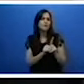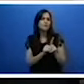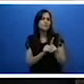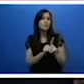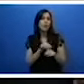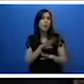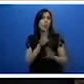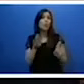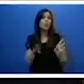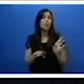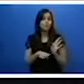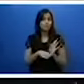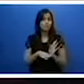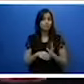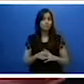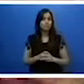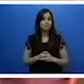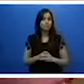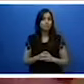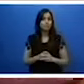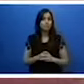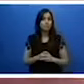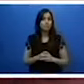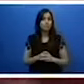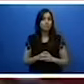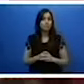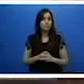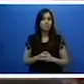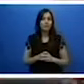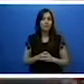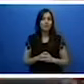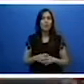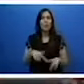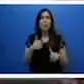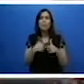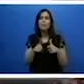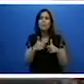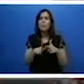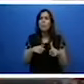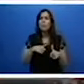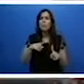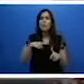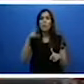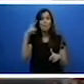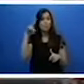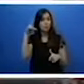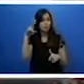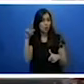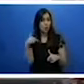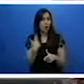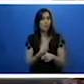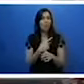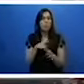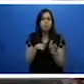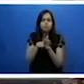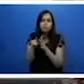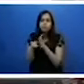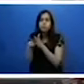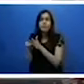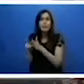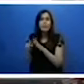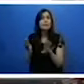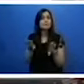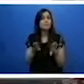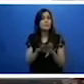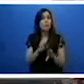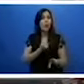aqui, o problema ele traz uma história que nós precisamos analisar, né? E números importantes para que nós